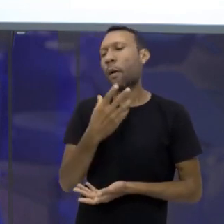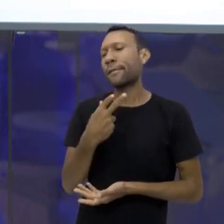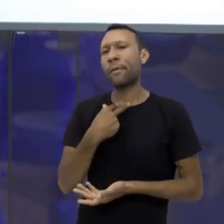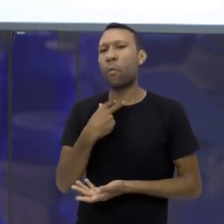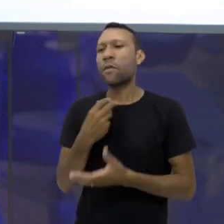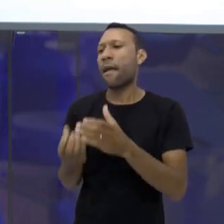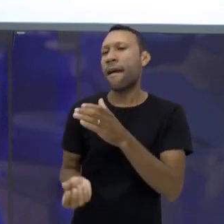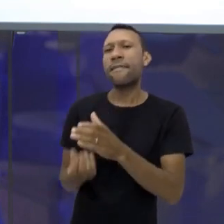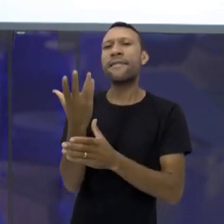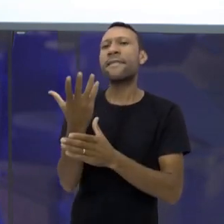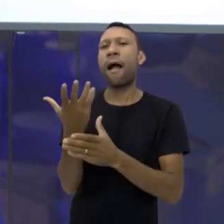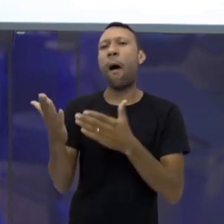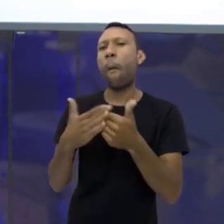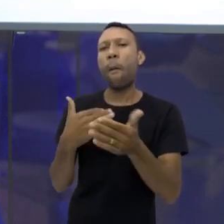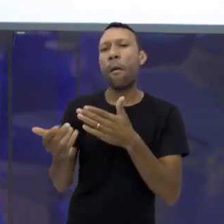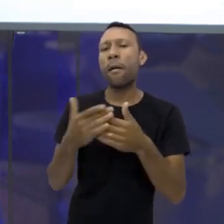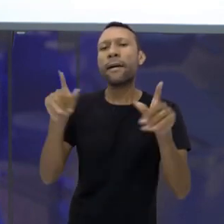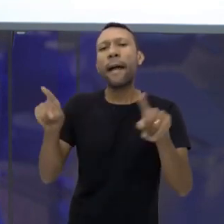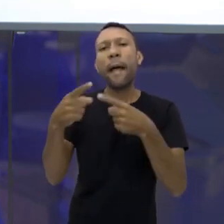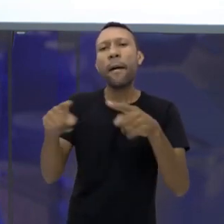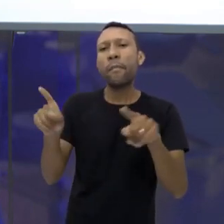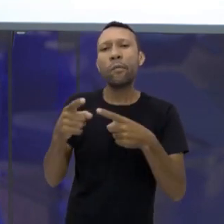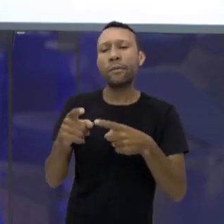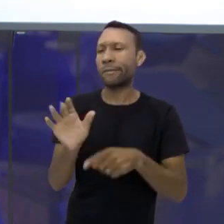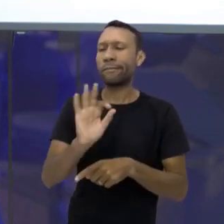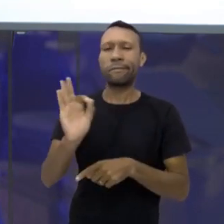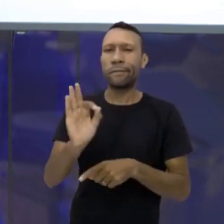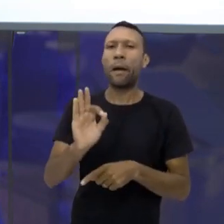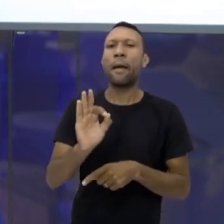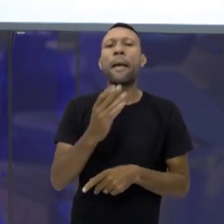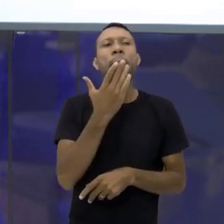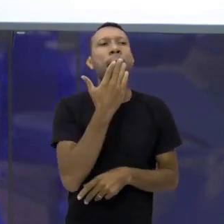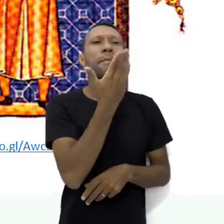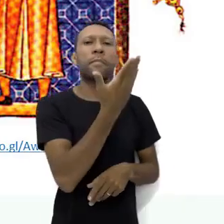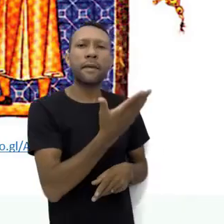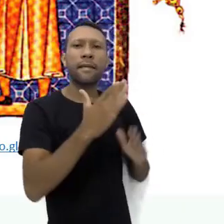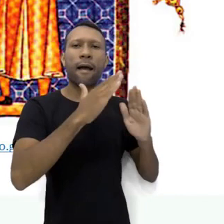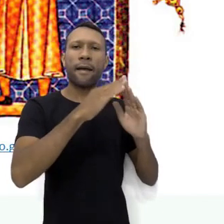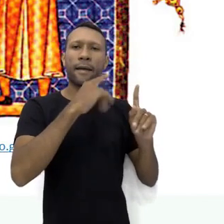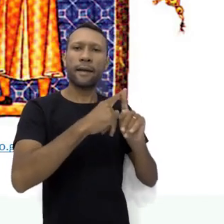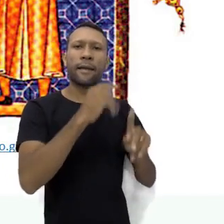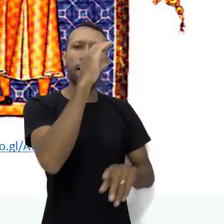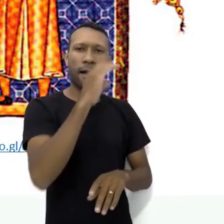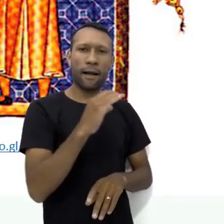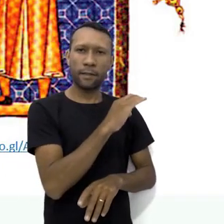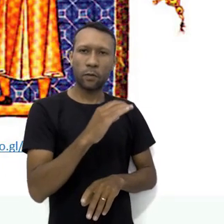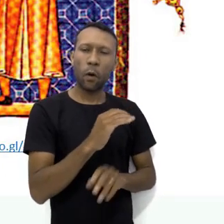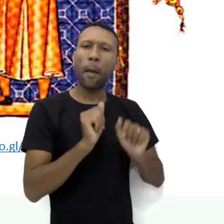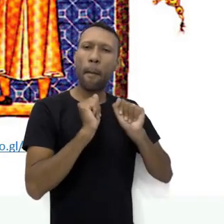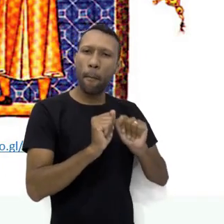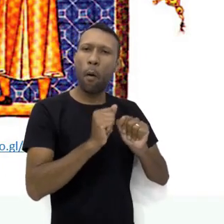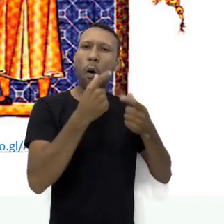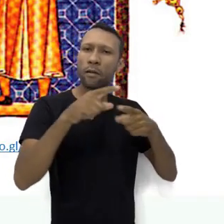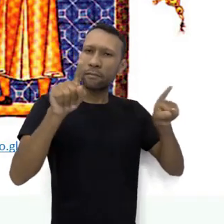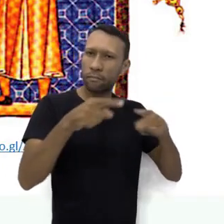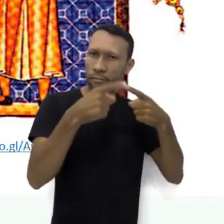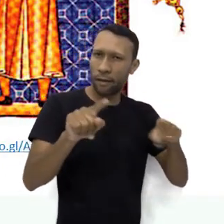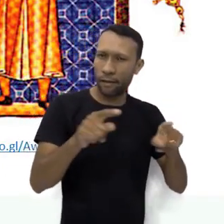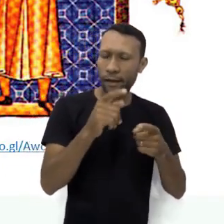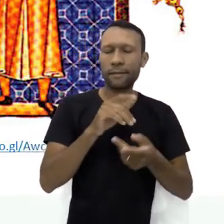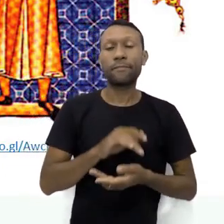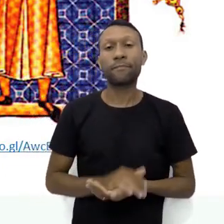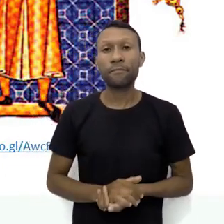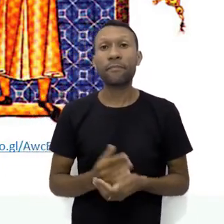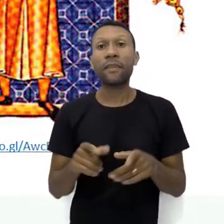ele primeiro precisaria de uma autorização da Igreja Católica. Outra expressão musical do período que merece destaque são